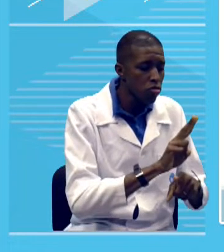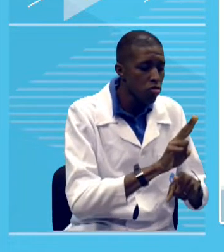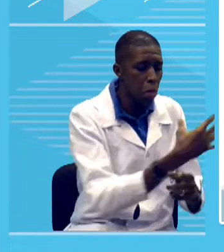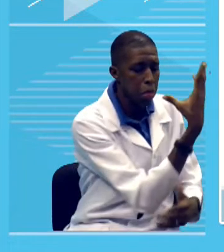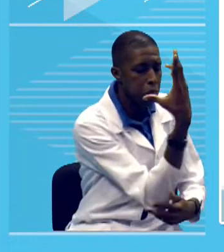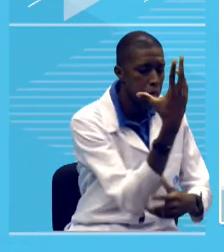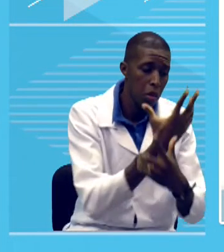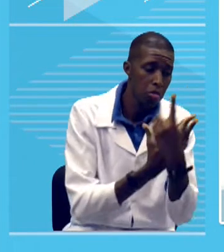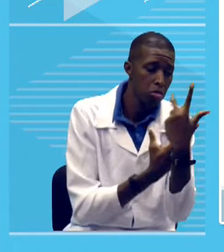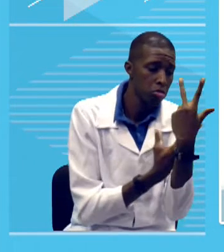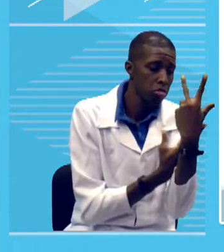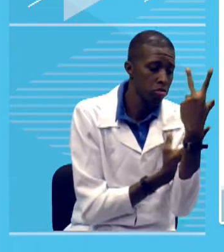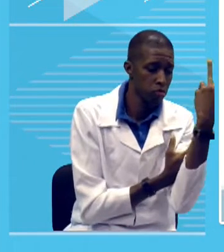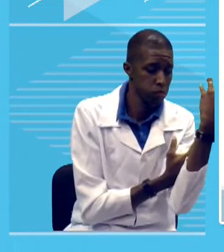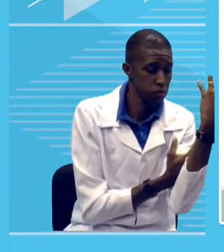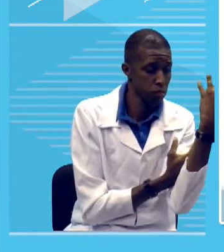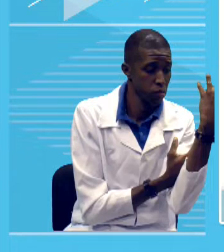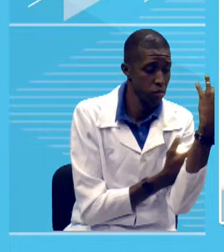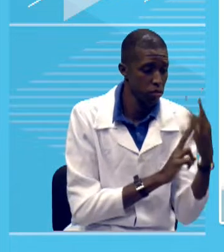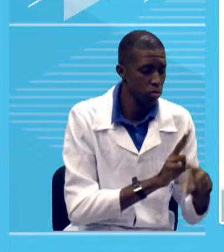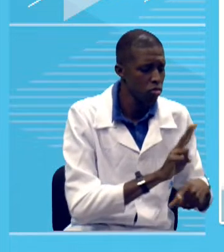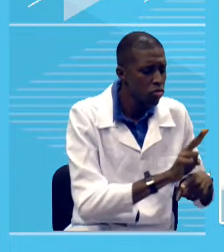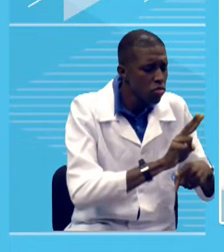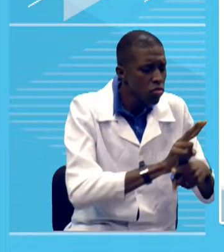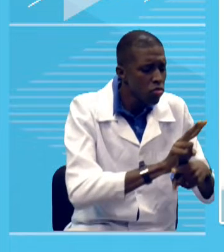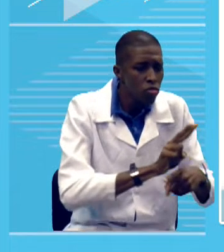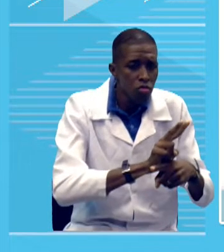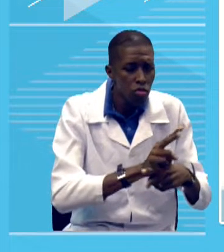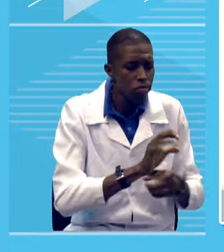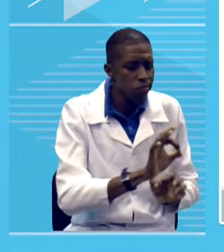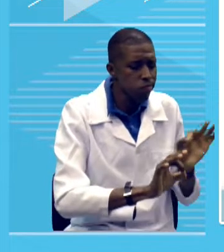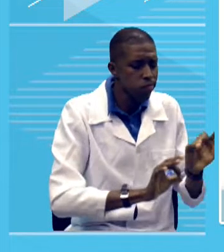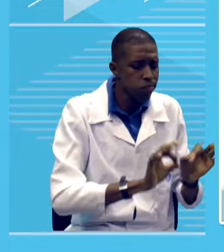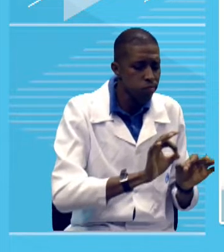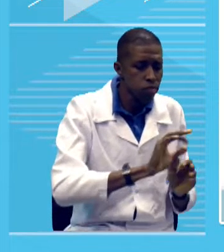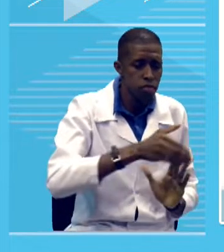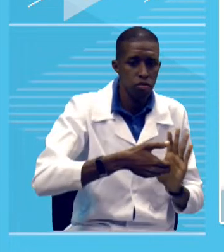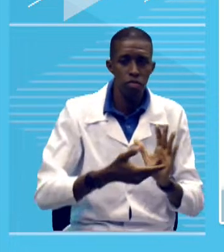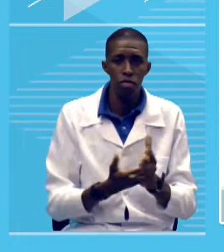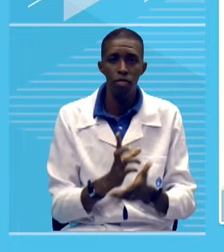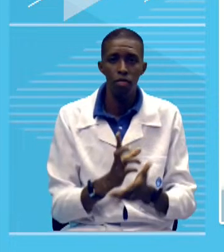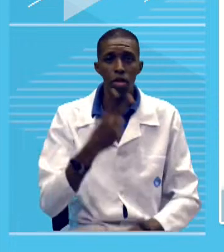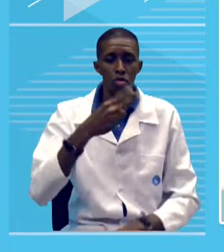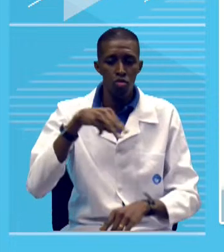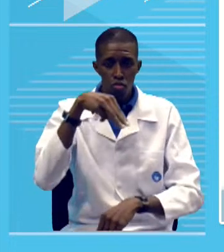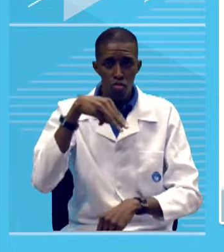bola magnata tempinho na tela rapidinho dois minutinhos vamos lá